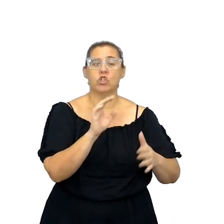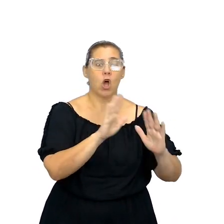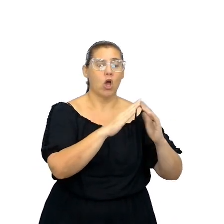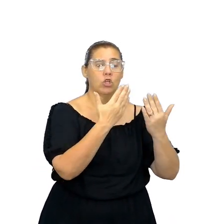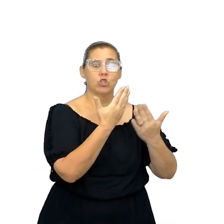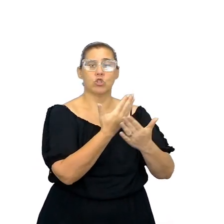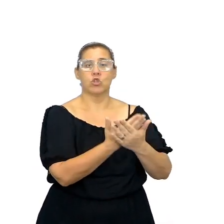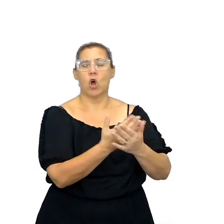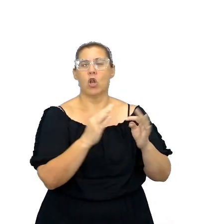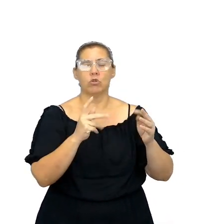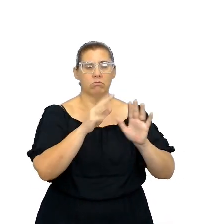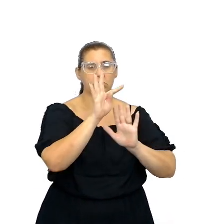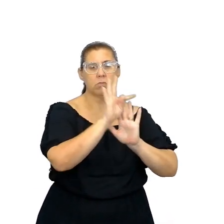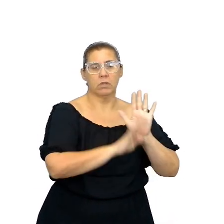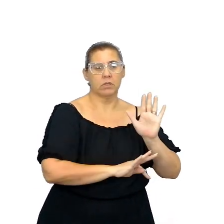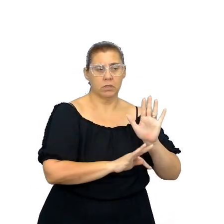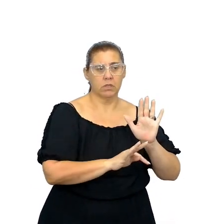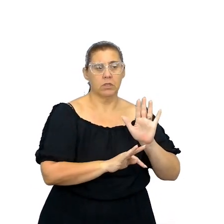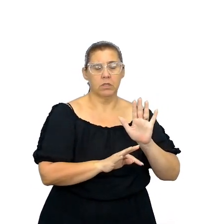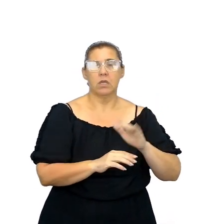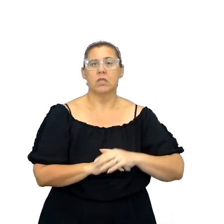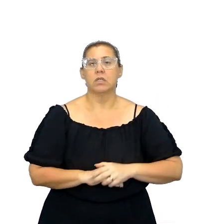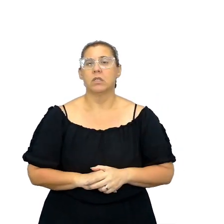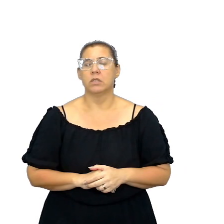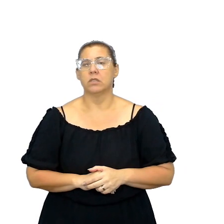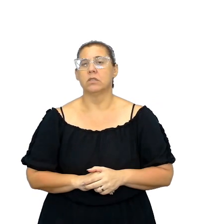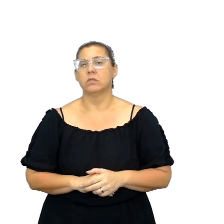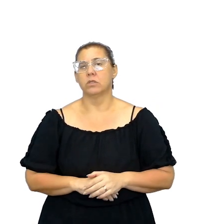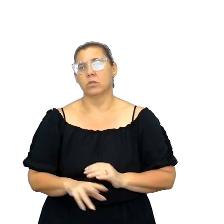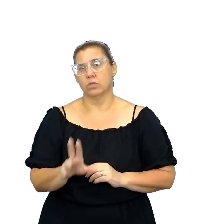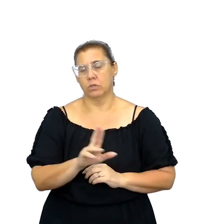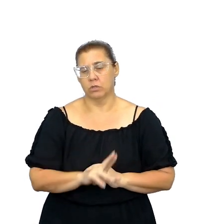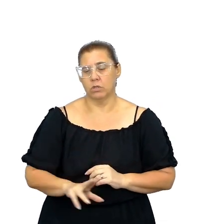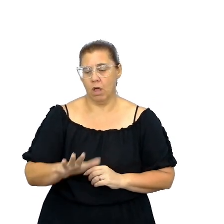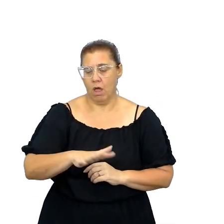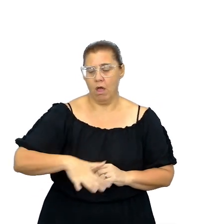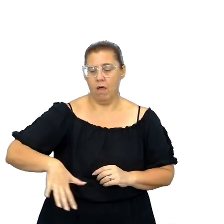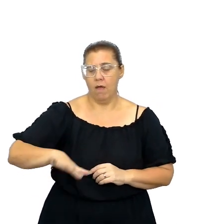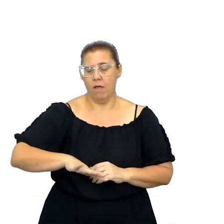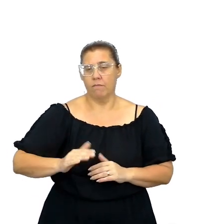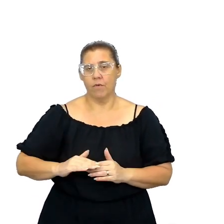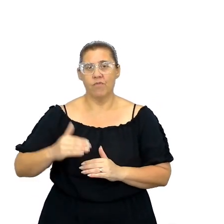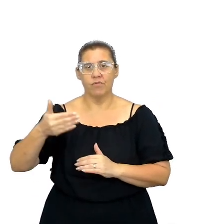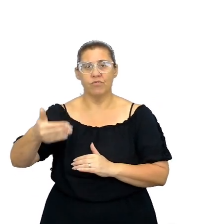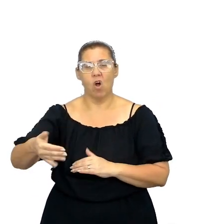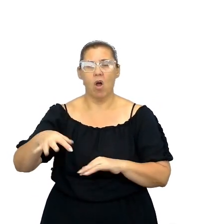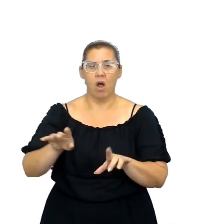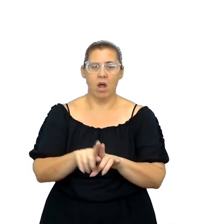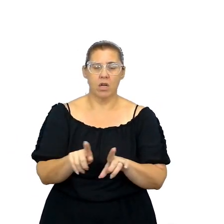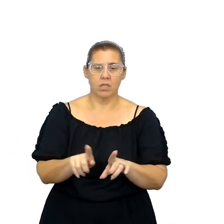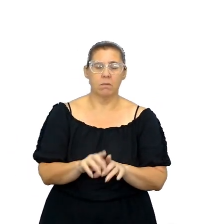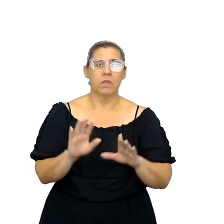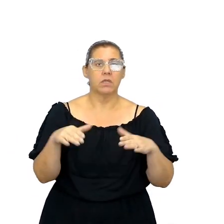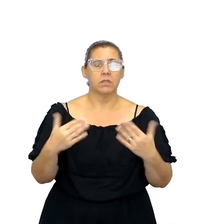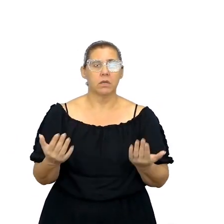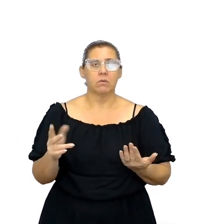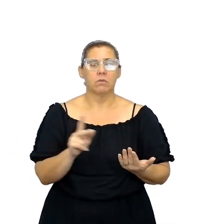né, todos esses textos devem extrapolar os ambientes externos também. Então, nesse sentido, professores, nós